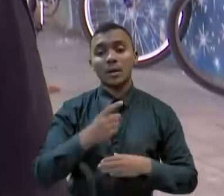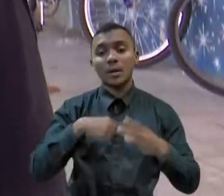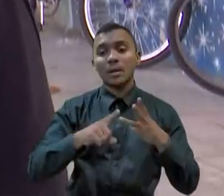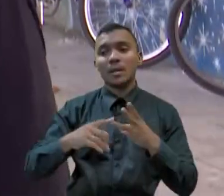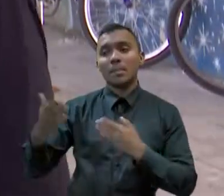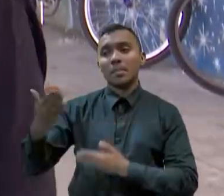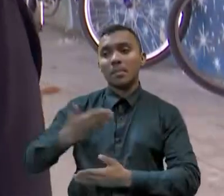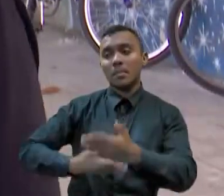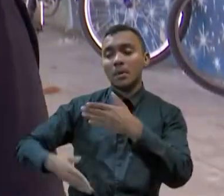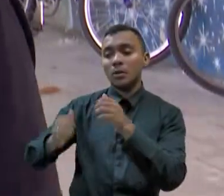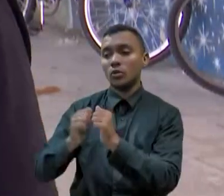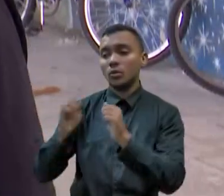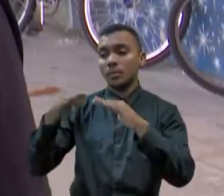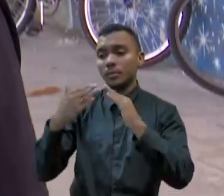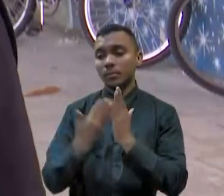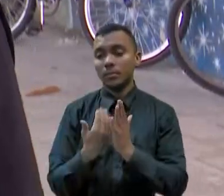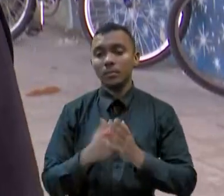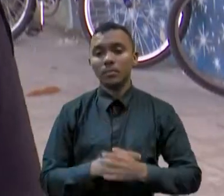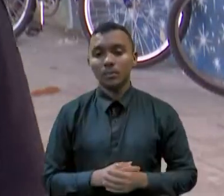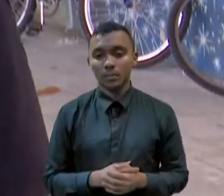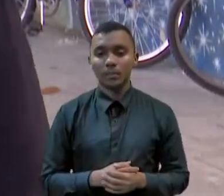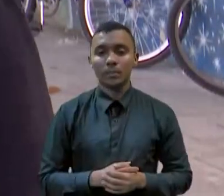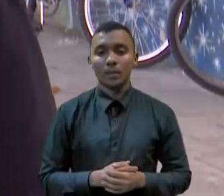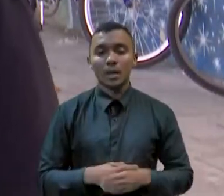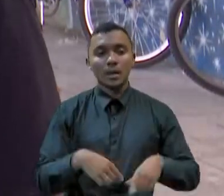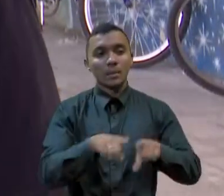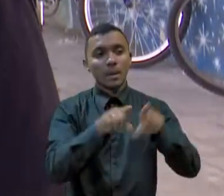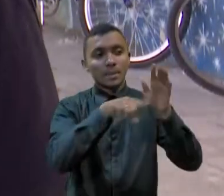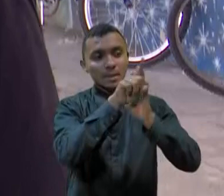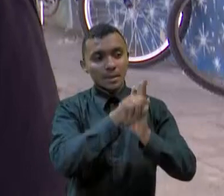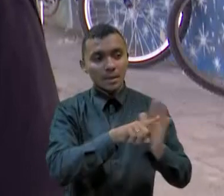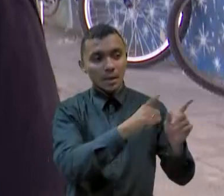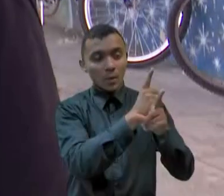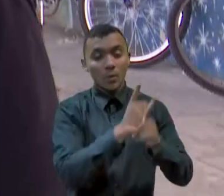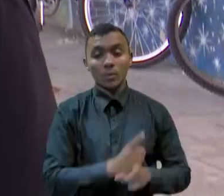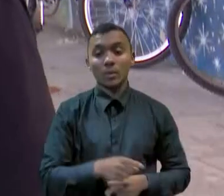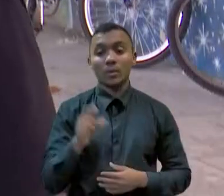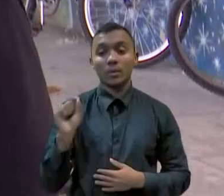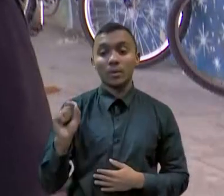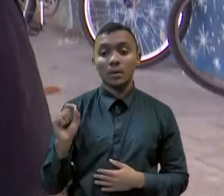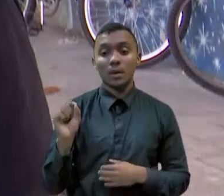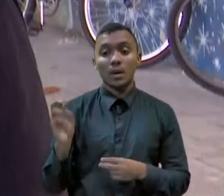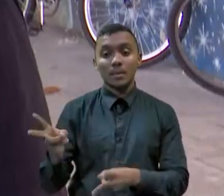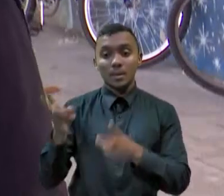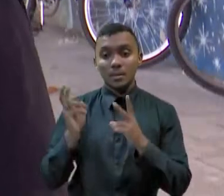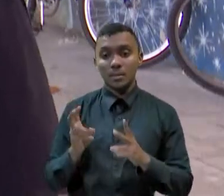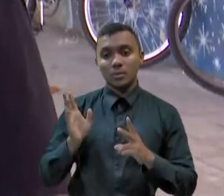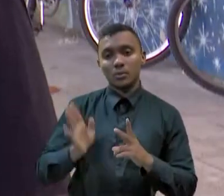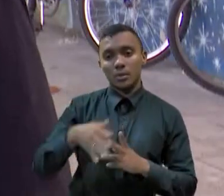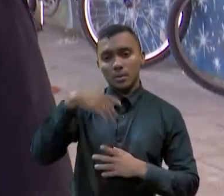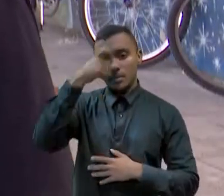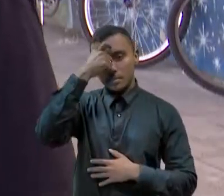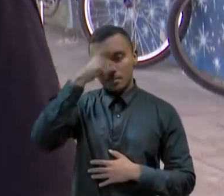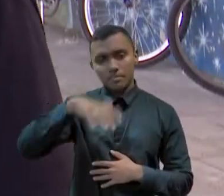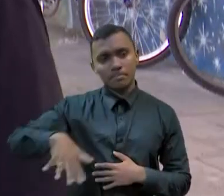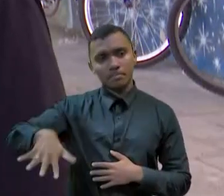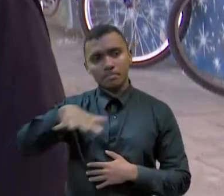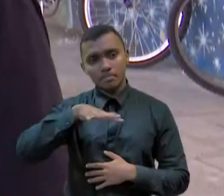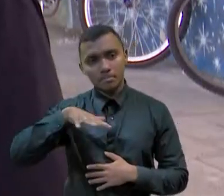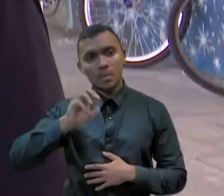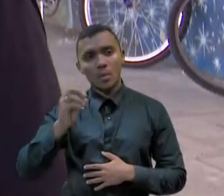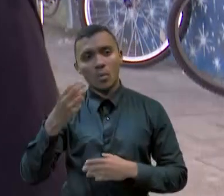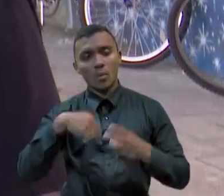E em outros recortes que a pesquisa percebeu, a gente percebeu que há uma consciência dessa rotinização ou dessa